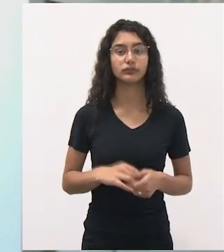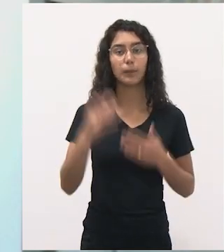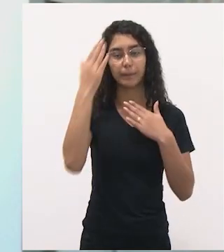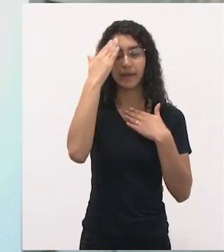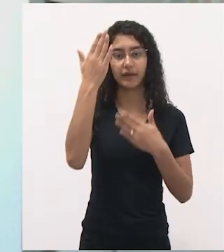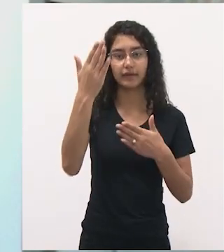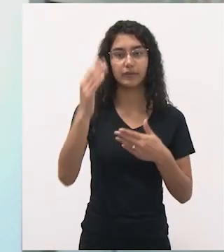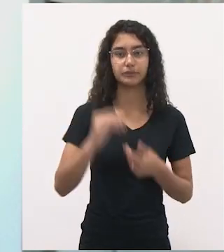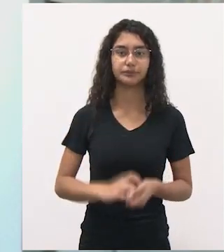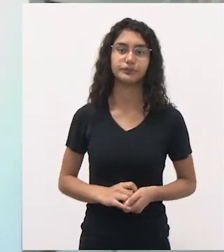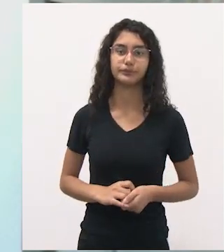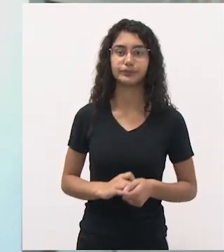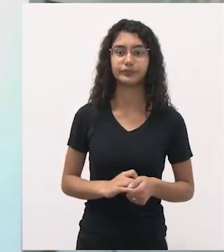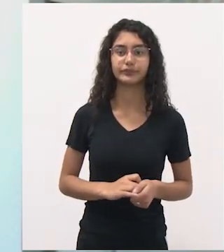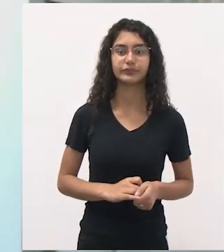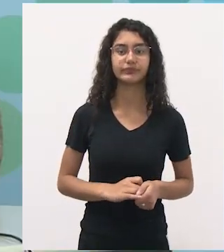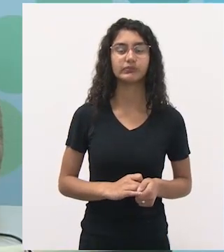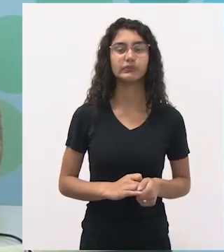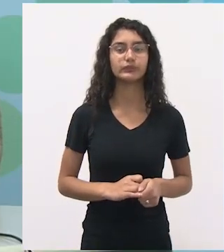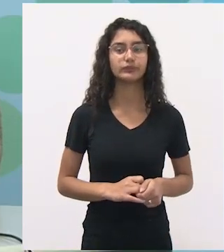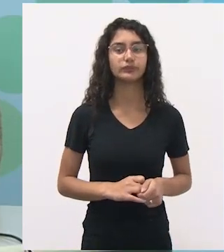Obrigada.